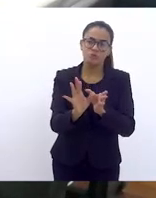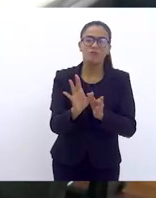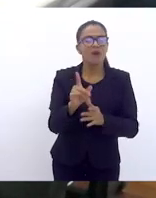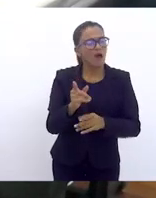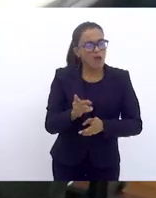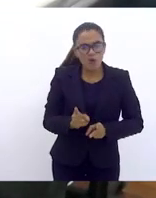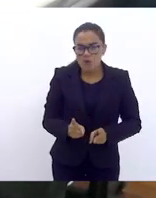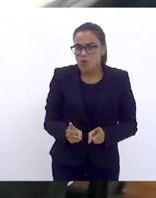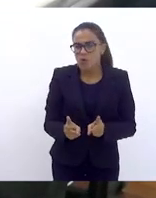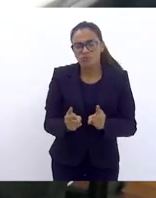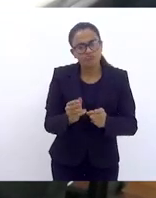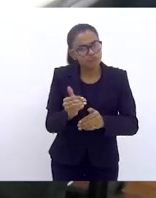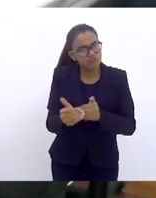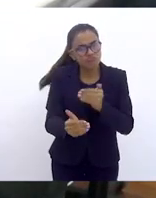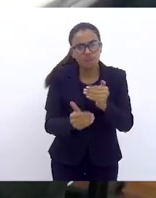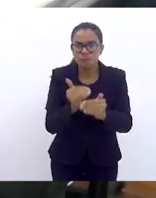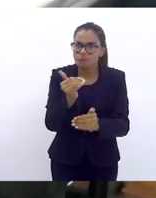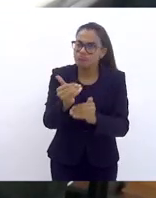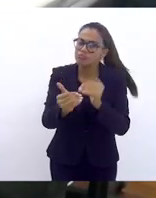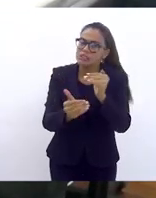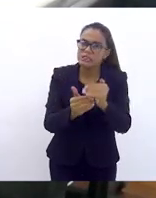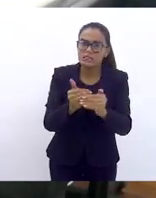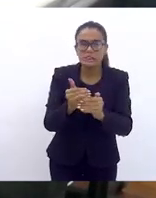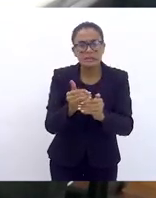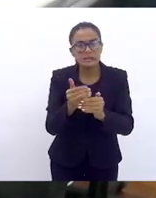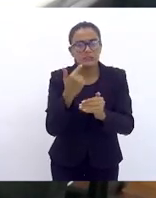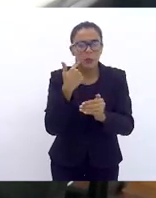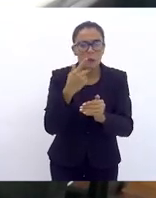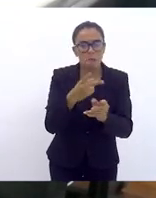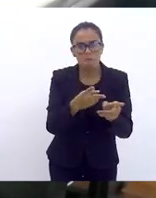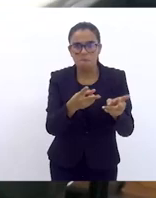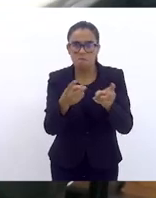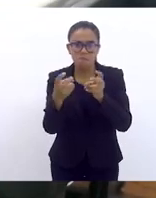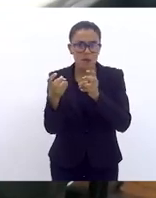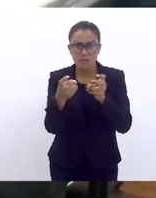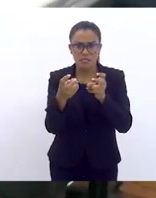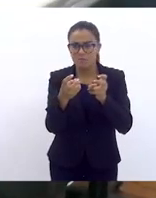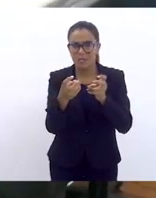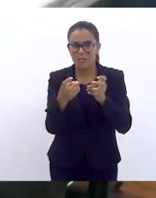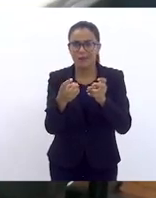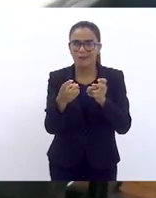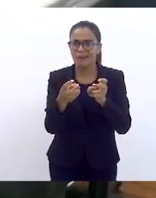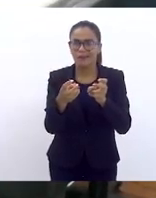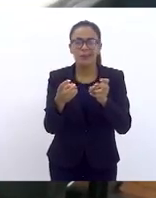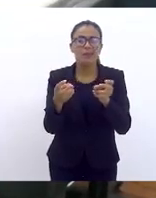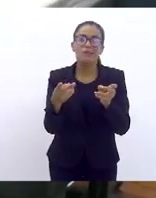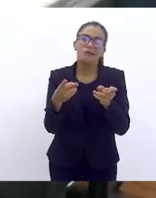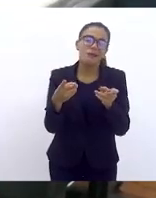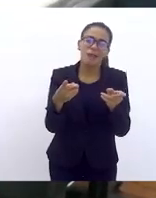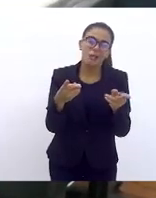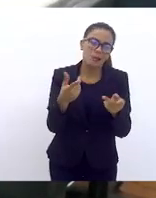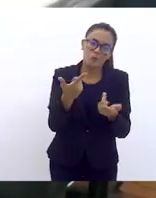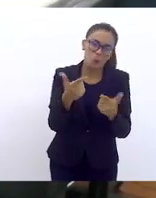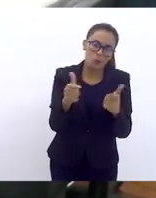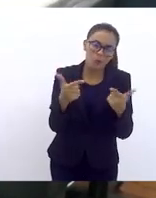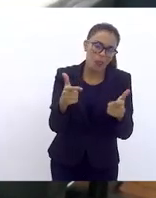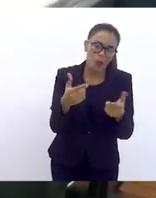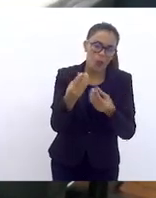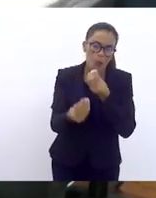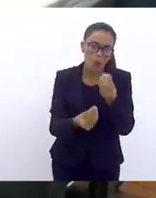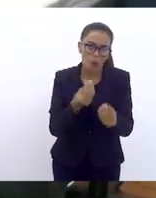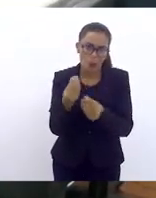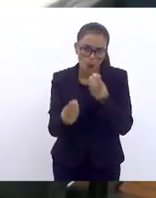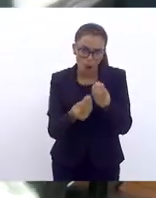tocando e se entendermos no transcurso que que não vai ser não vamos ter disponibilidade a gente